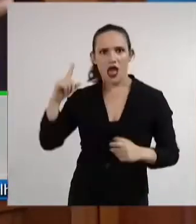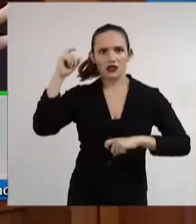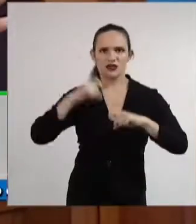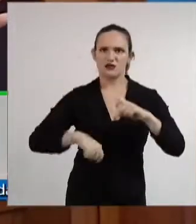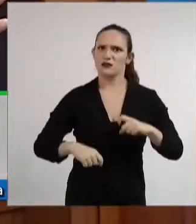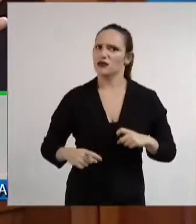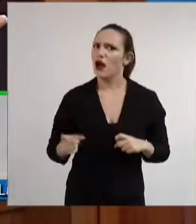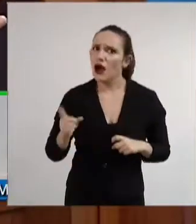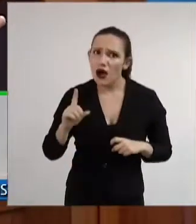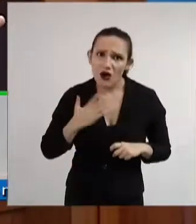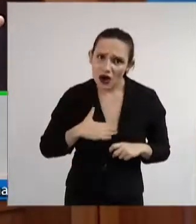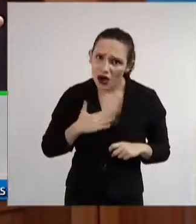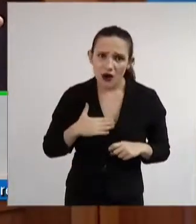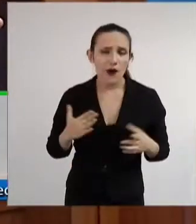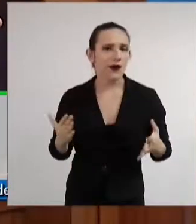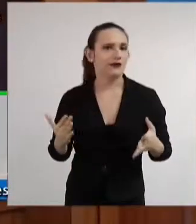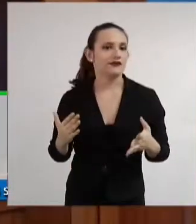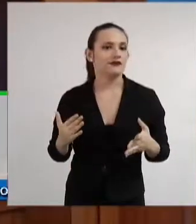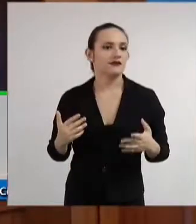situação pior.